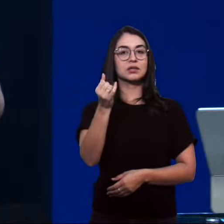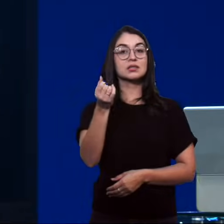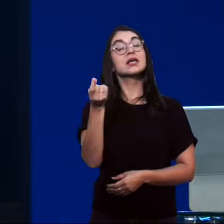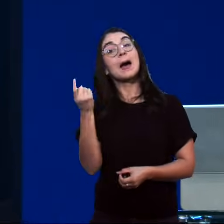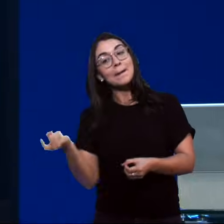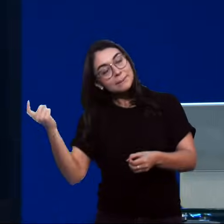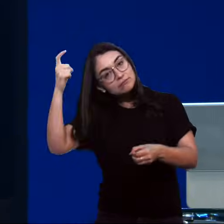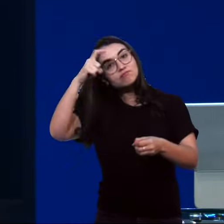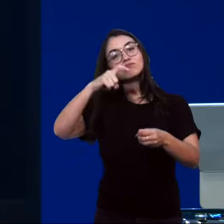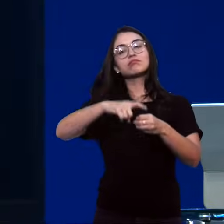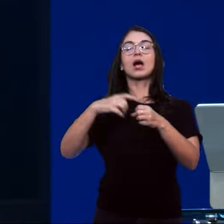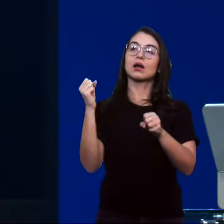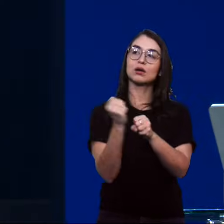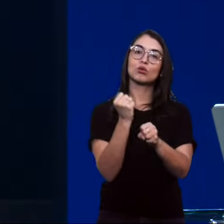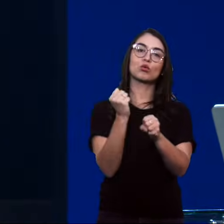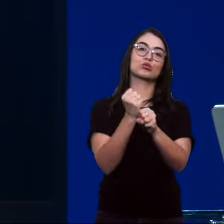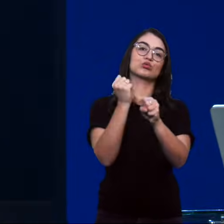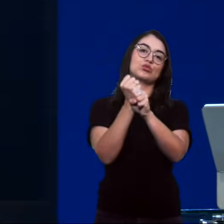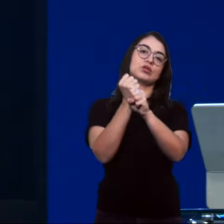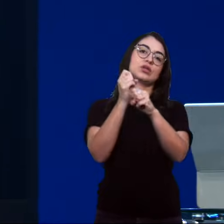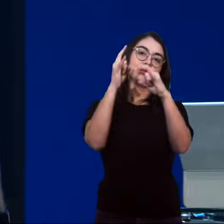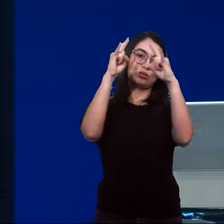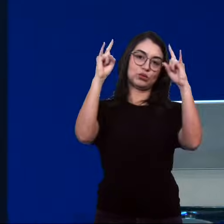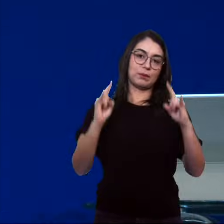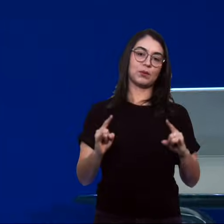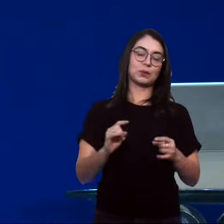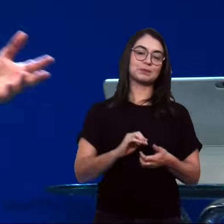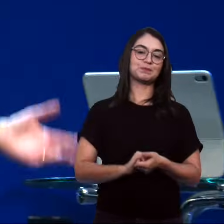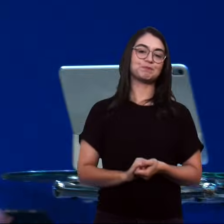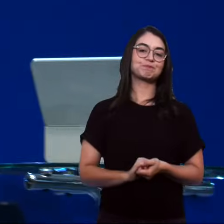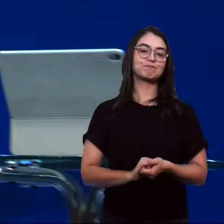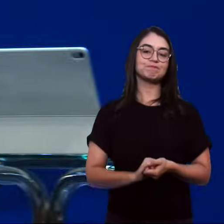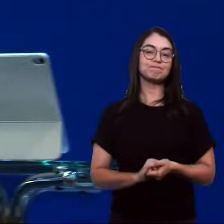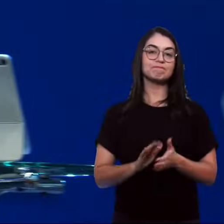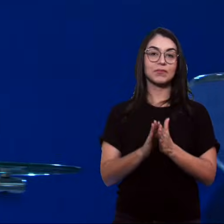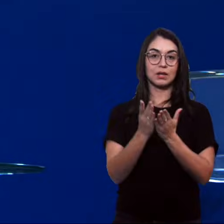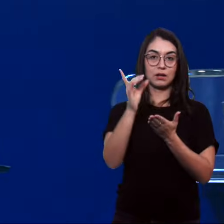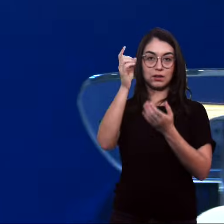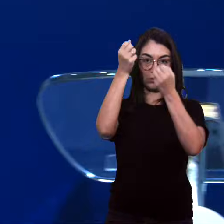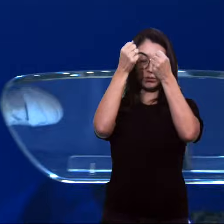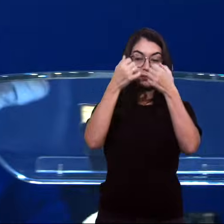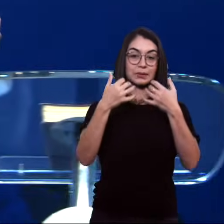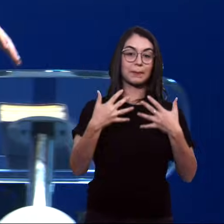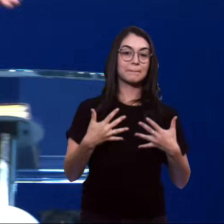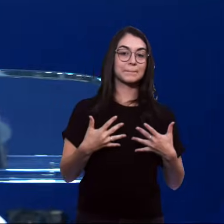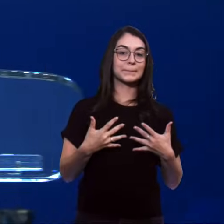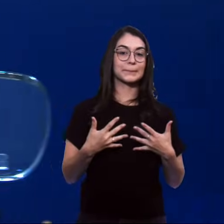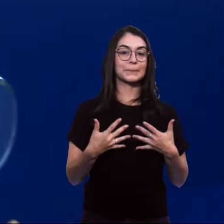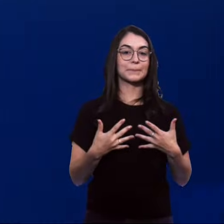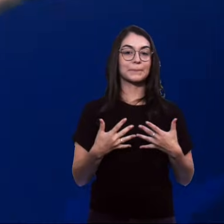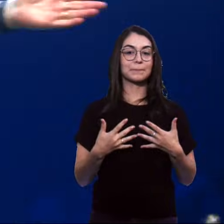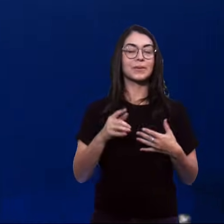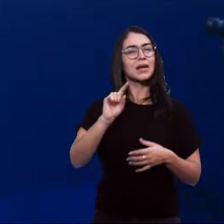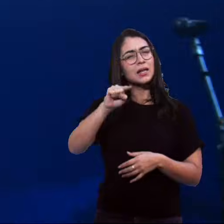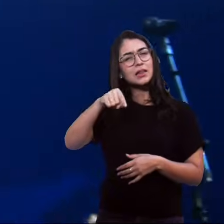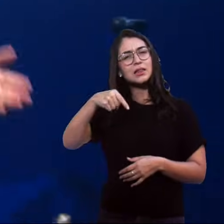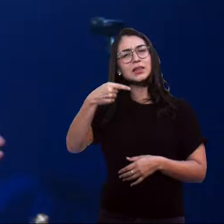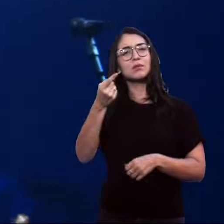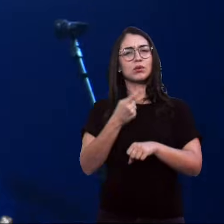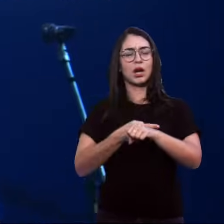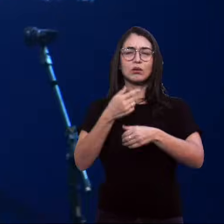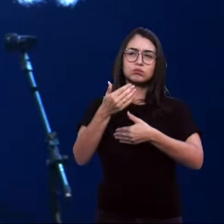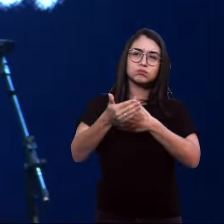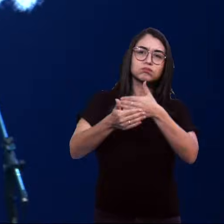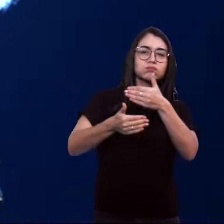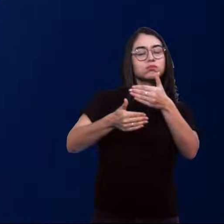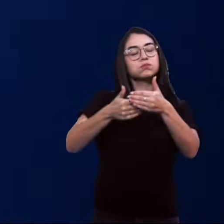sacerdote, na reconstrução do templo. E a Bíblia conta que eles, depois de um tempo dessa mensagem